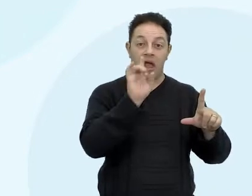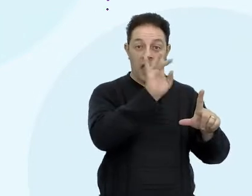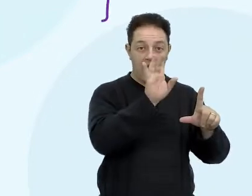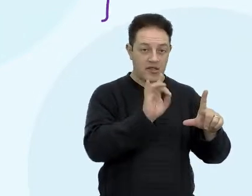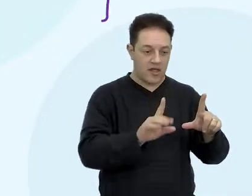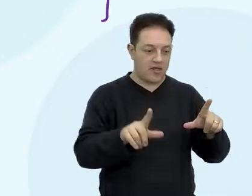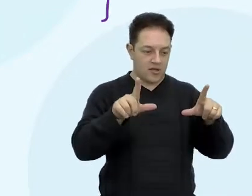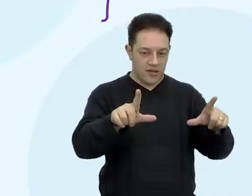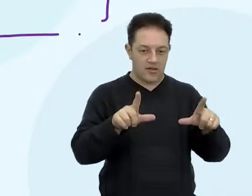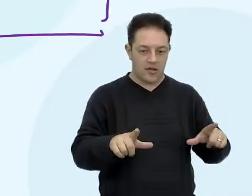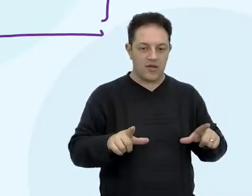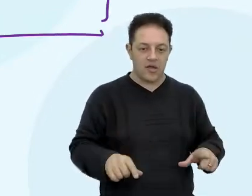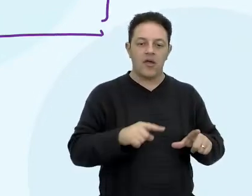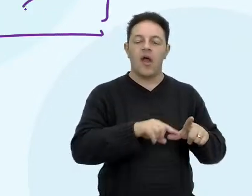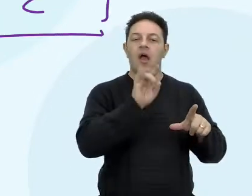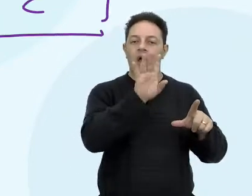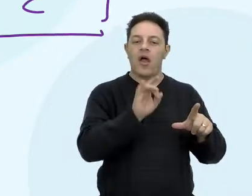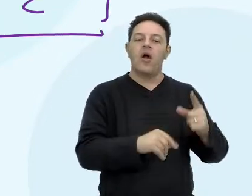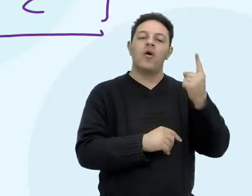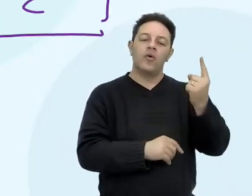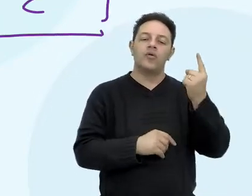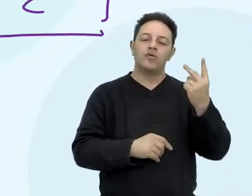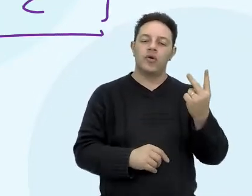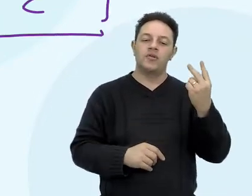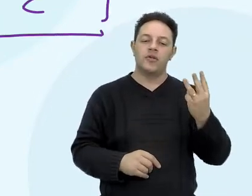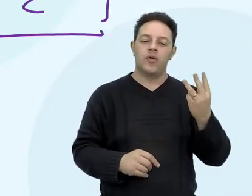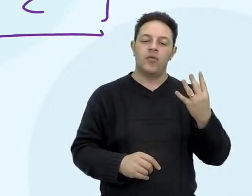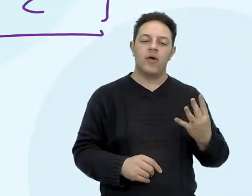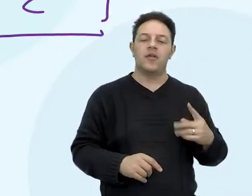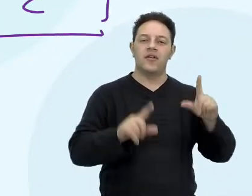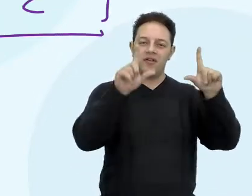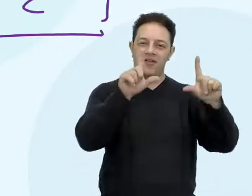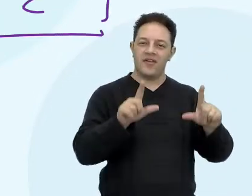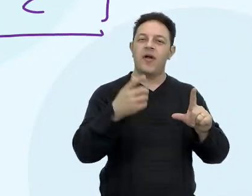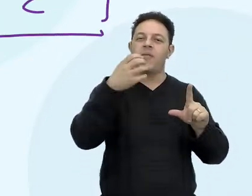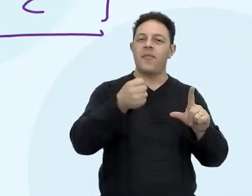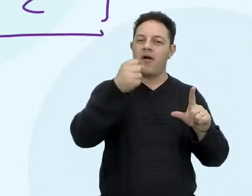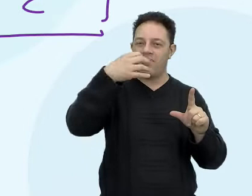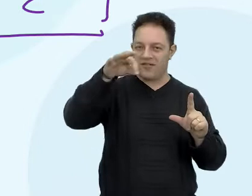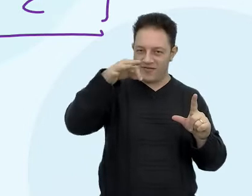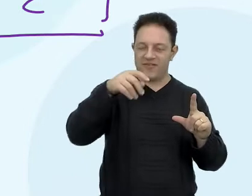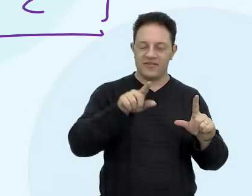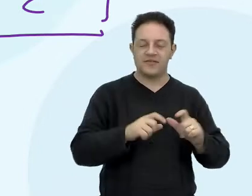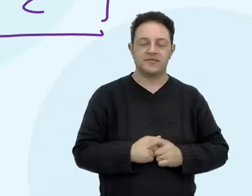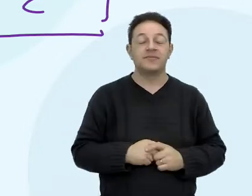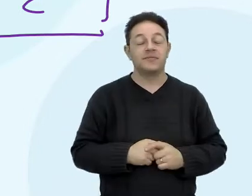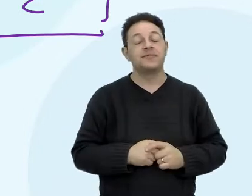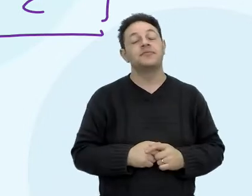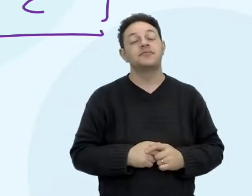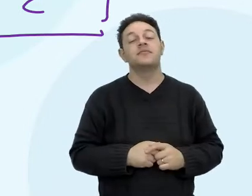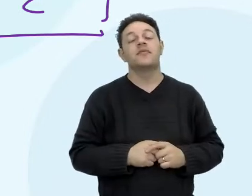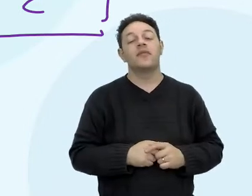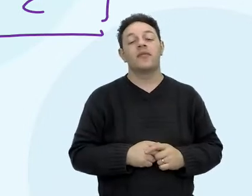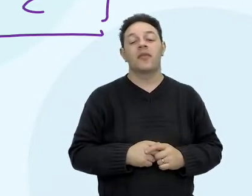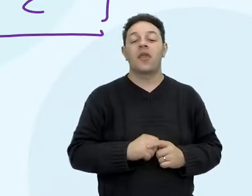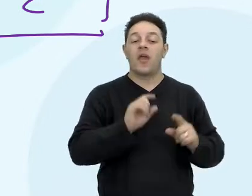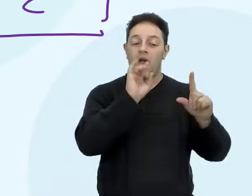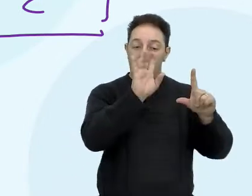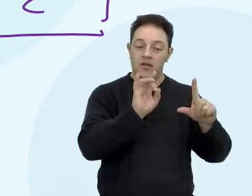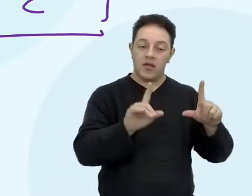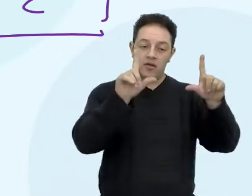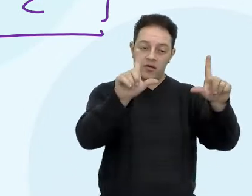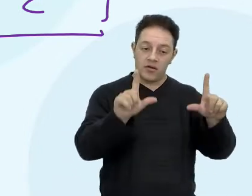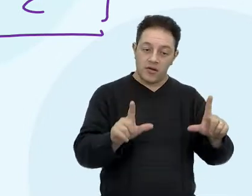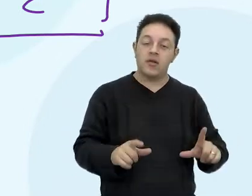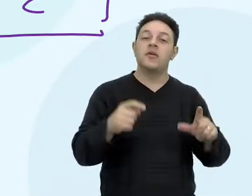representava aí uma casinha aí, uma trilha, de 1 a 20. O tamanho de cada casa deve